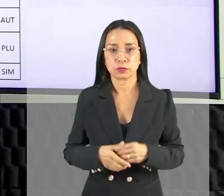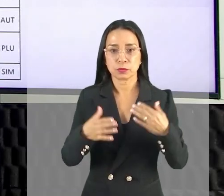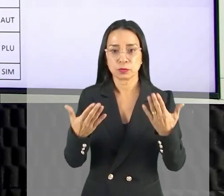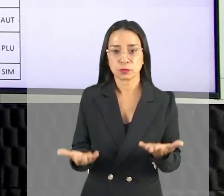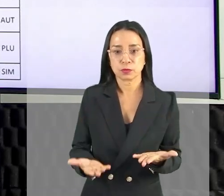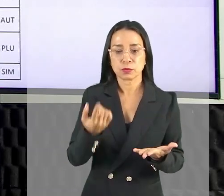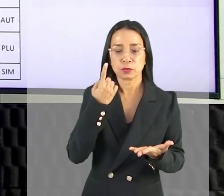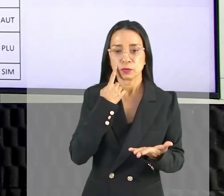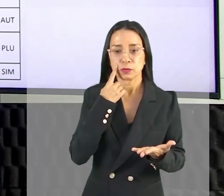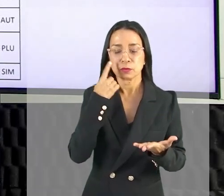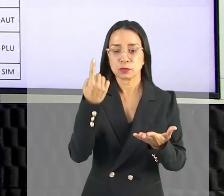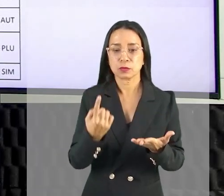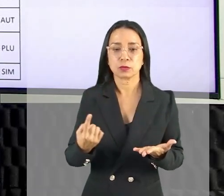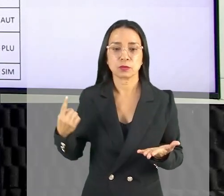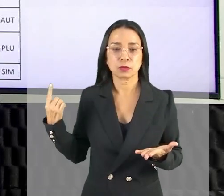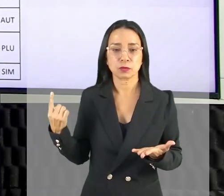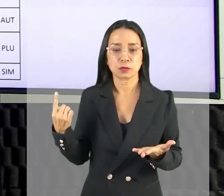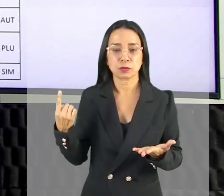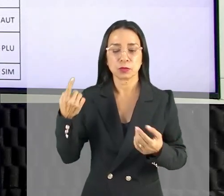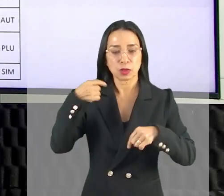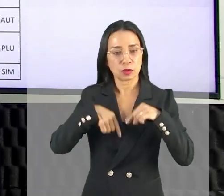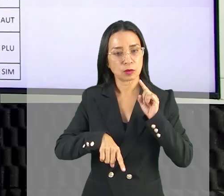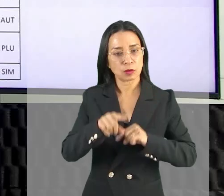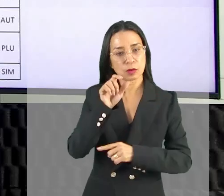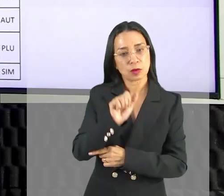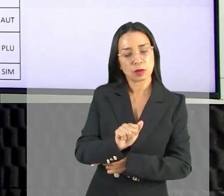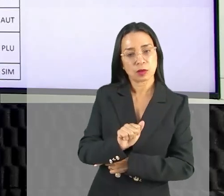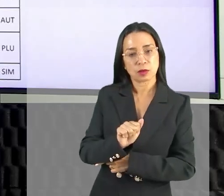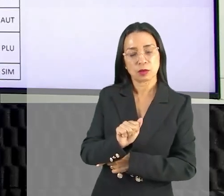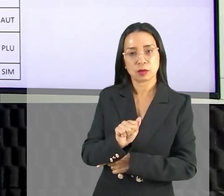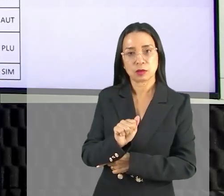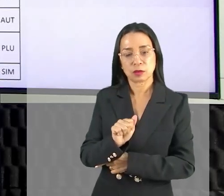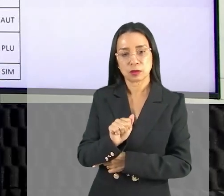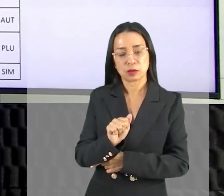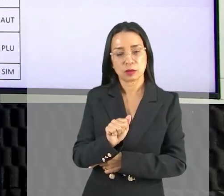Então, a gente está vendo aqui, ó, o organismo A, né,